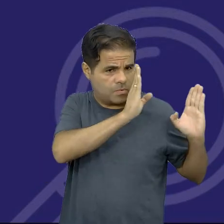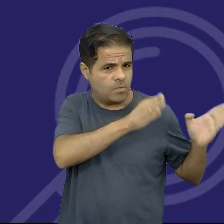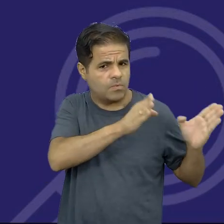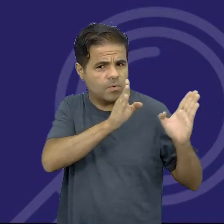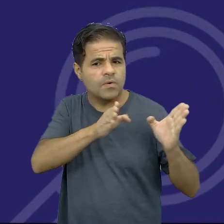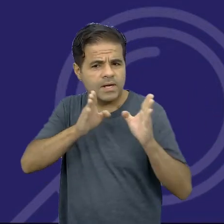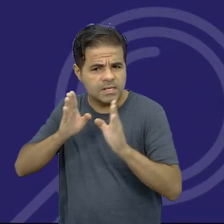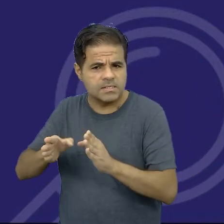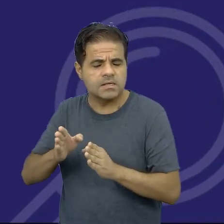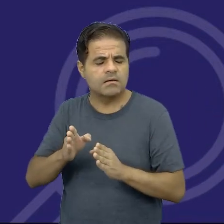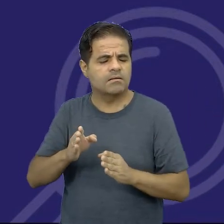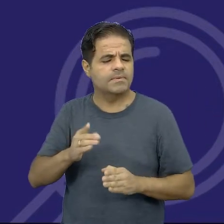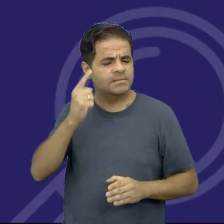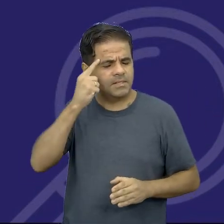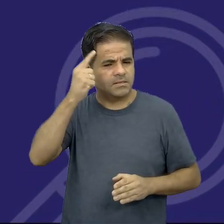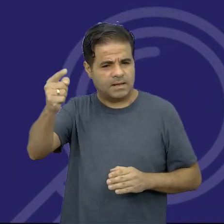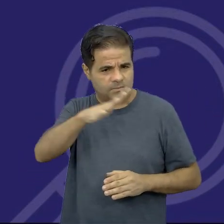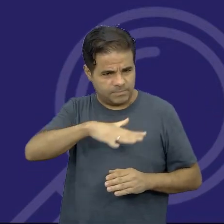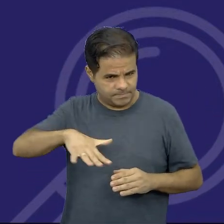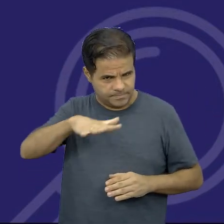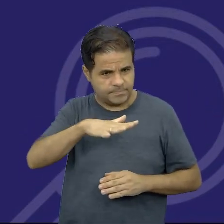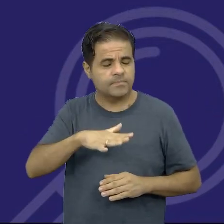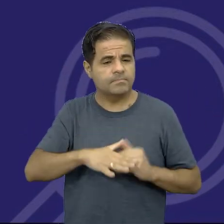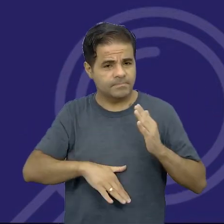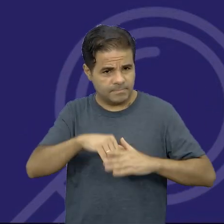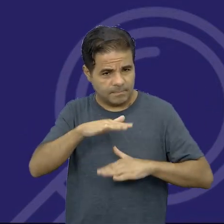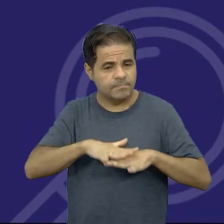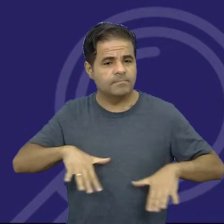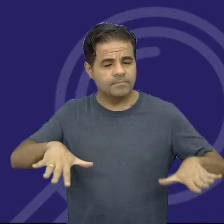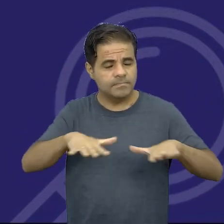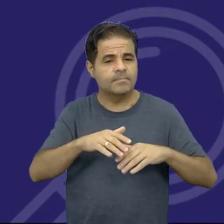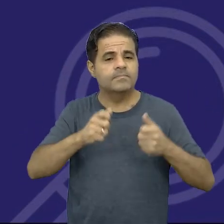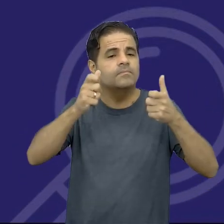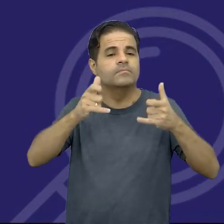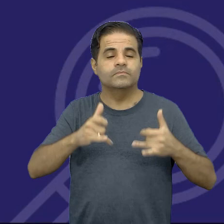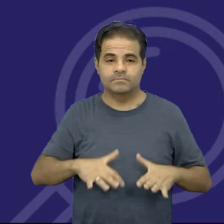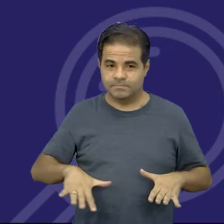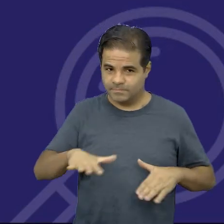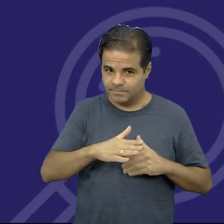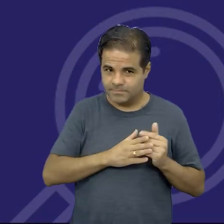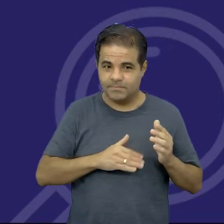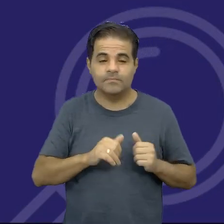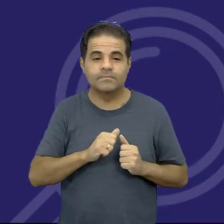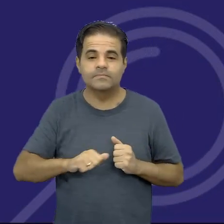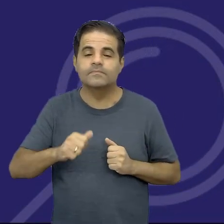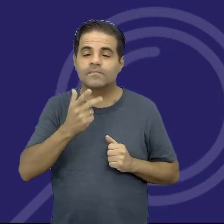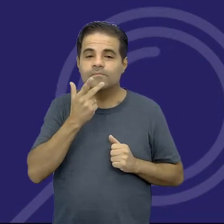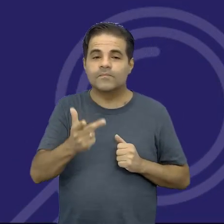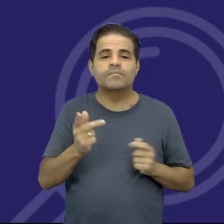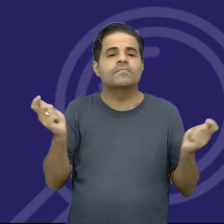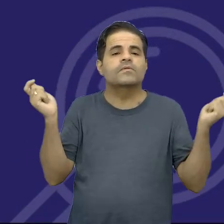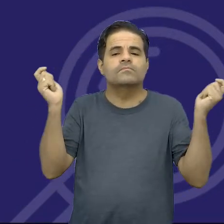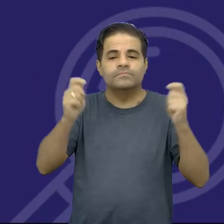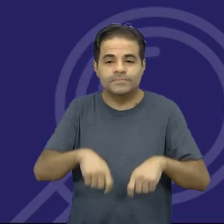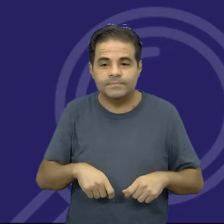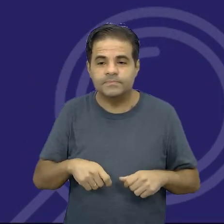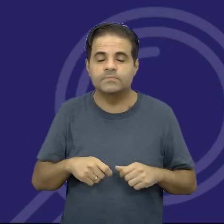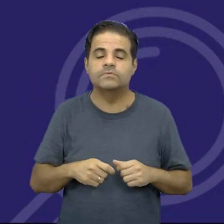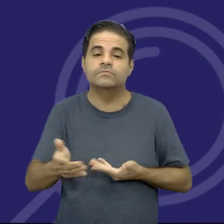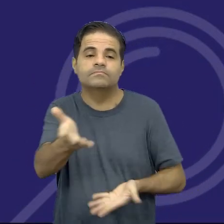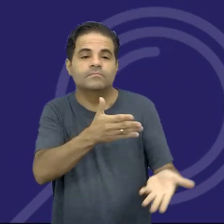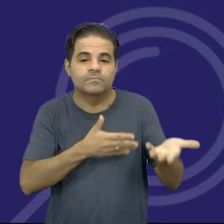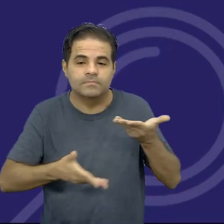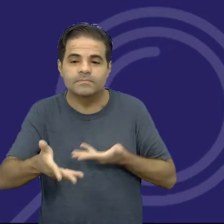suas ideias e compará-los entre os grandes grupos. Deu para perceber como é possível a gente